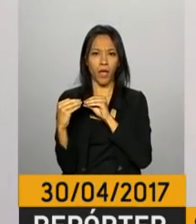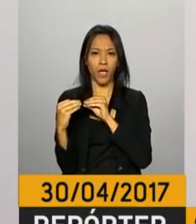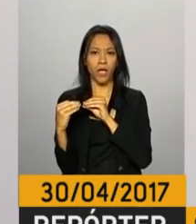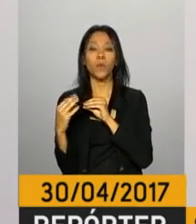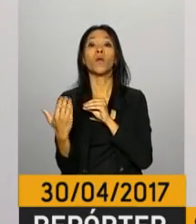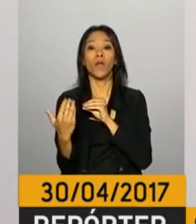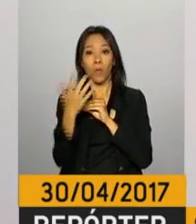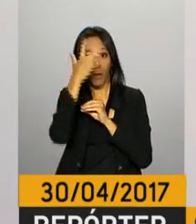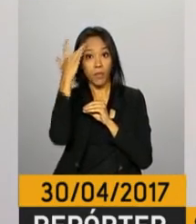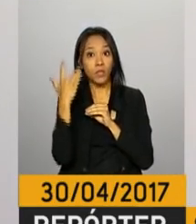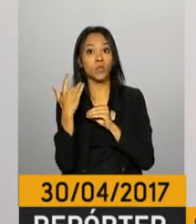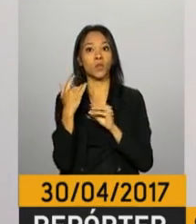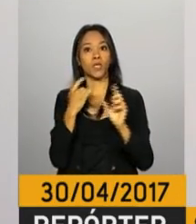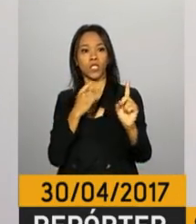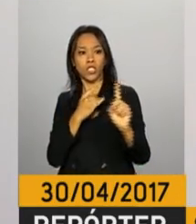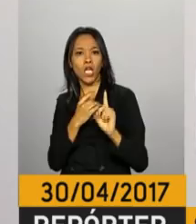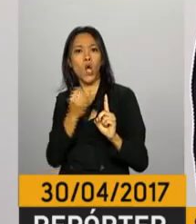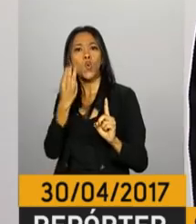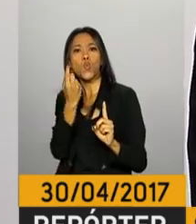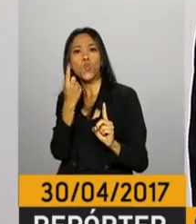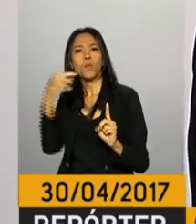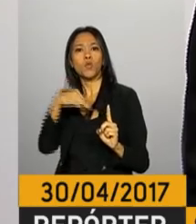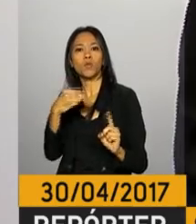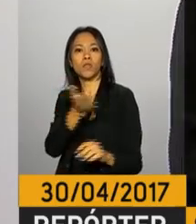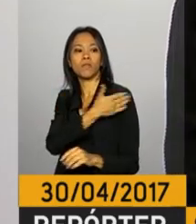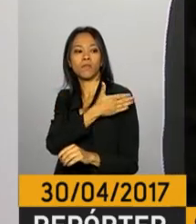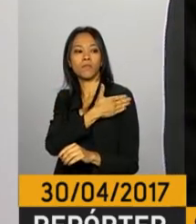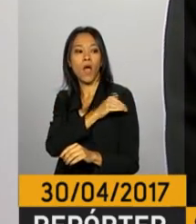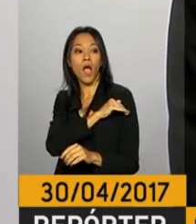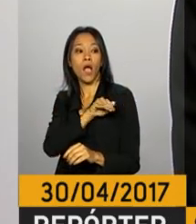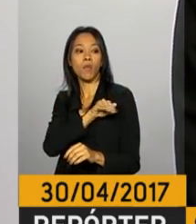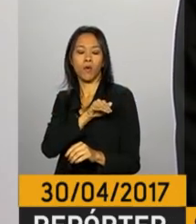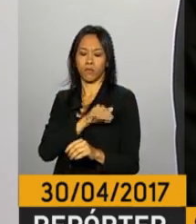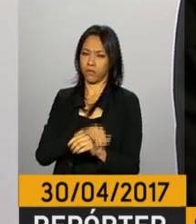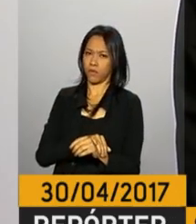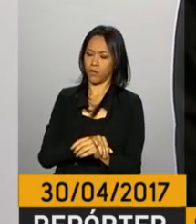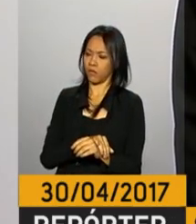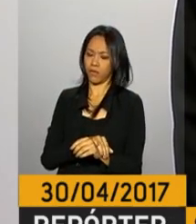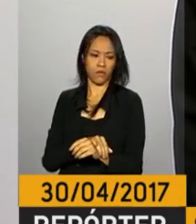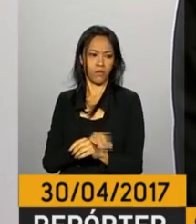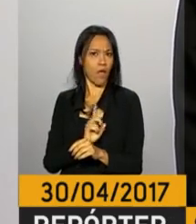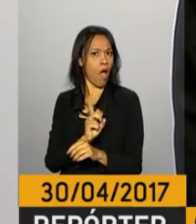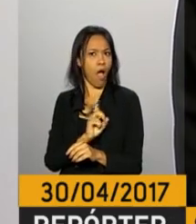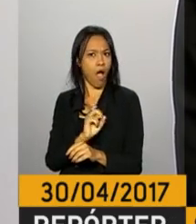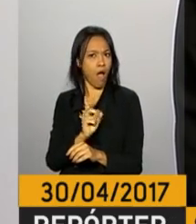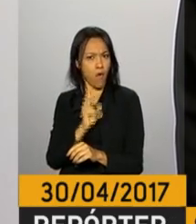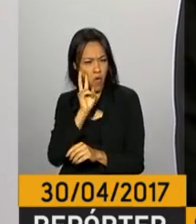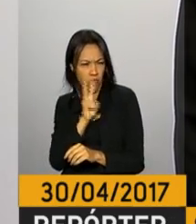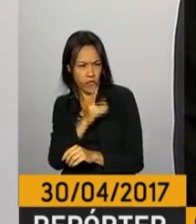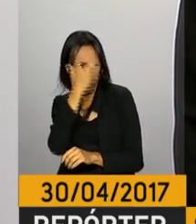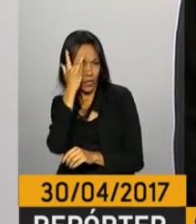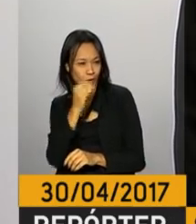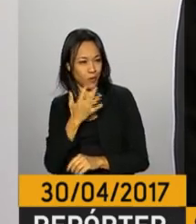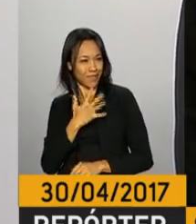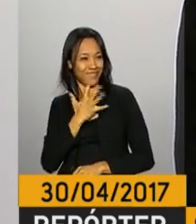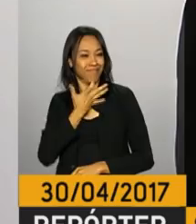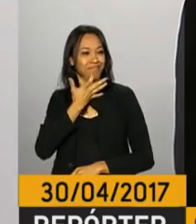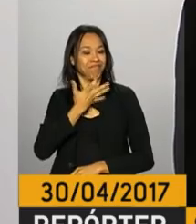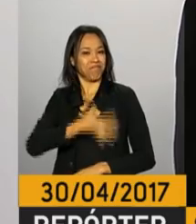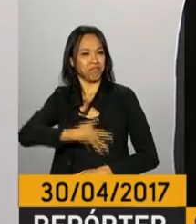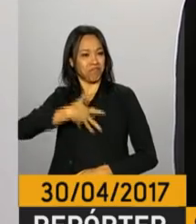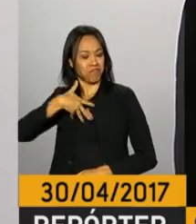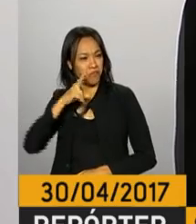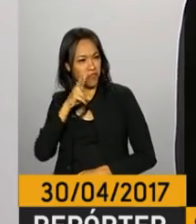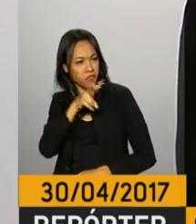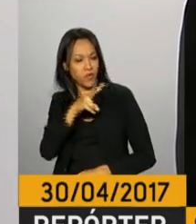chegar no 29º minuto e bater na nossa costa, eu vi que tinha uma pessoa muito elegante ali no fundo,